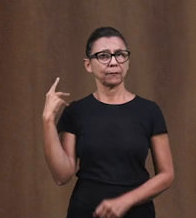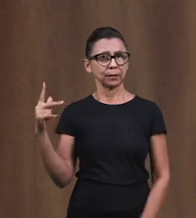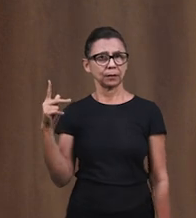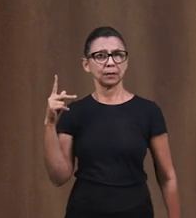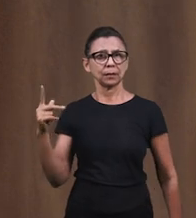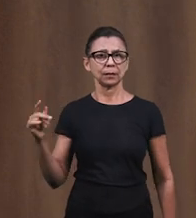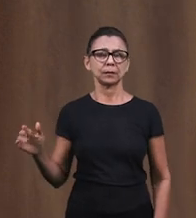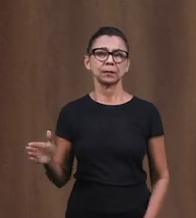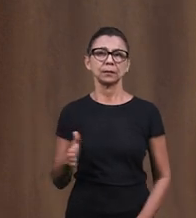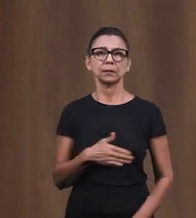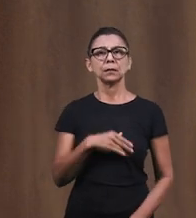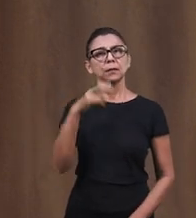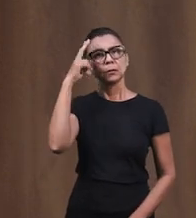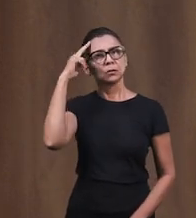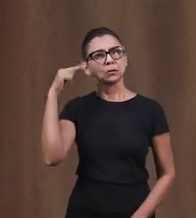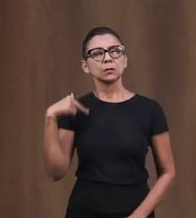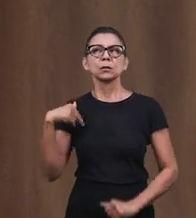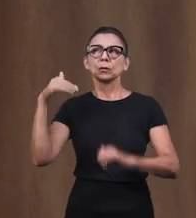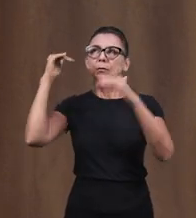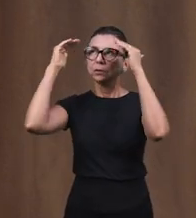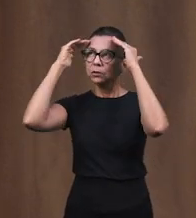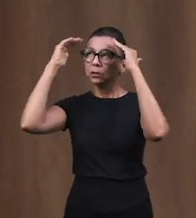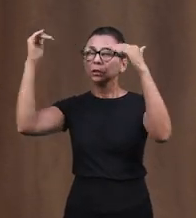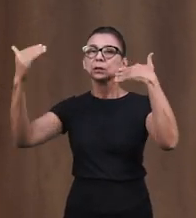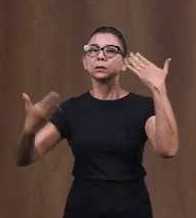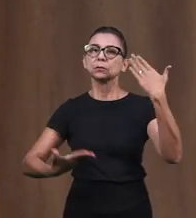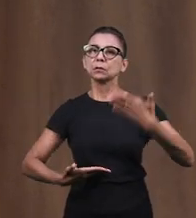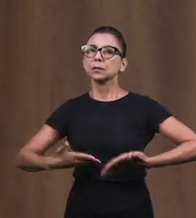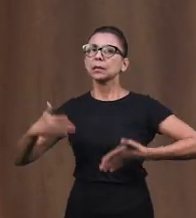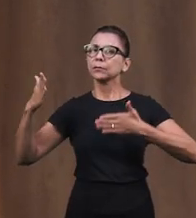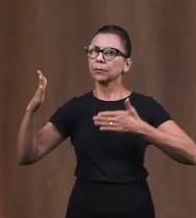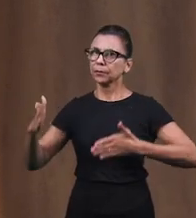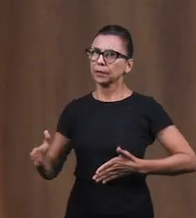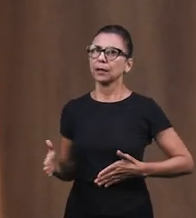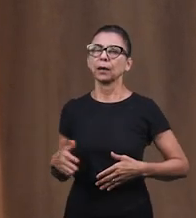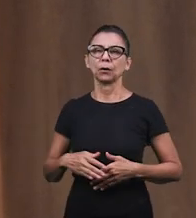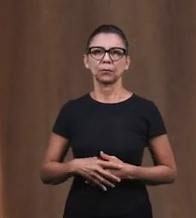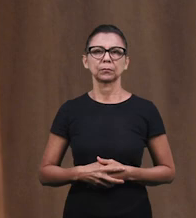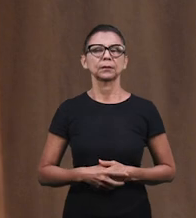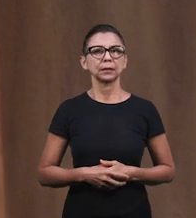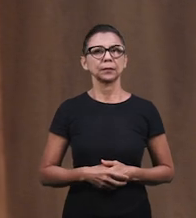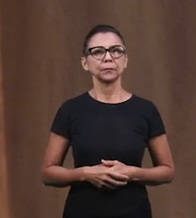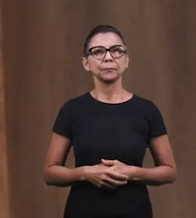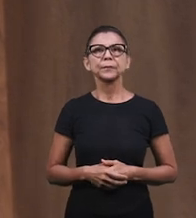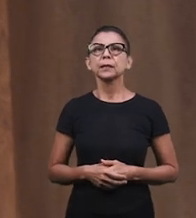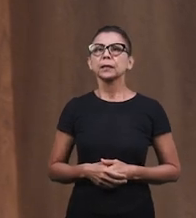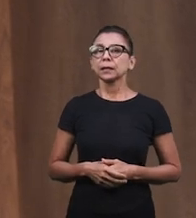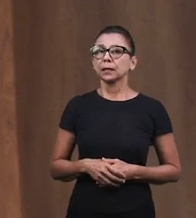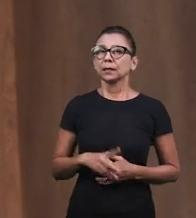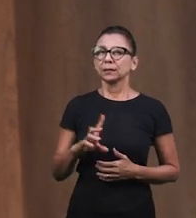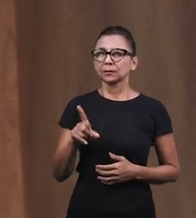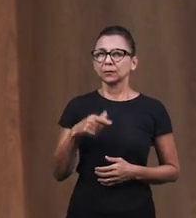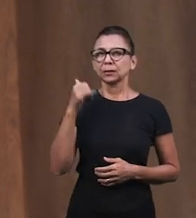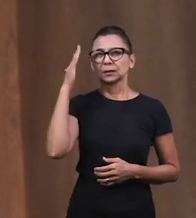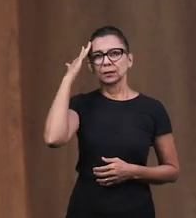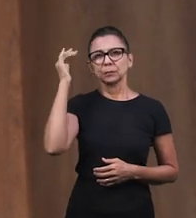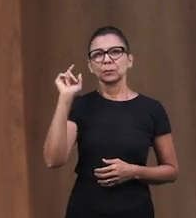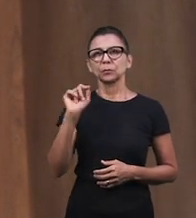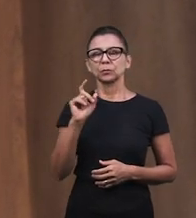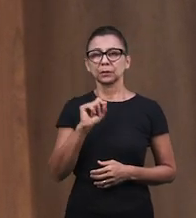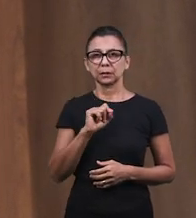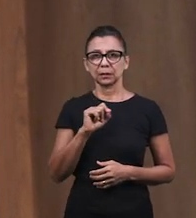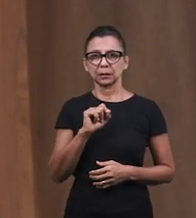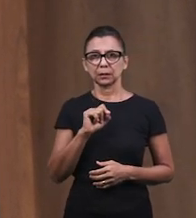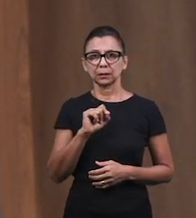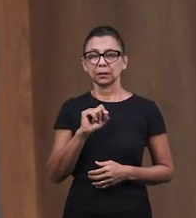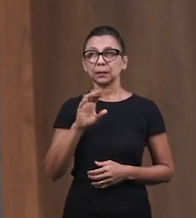era um filho obediente, um servo fiel a Deus. E se tem uma coisa que nós sabemos é que Deus revela os seus segredos